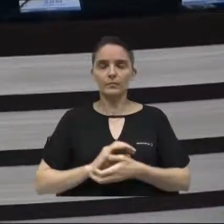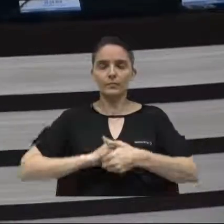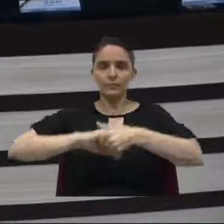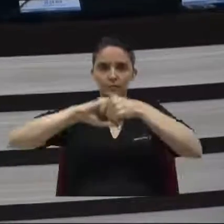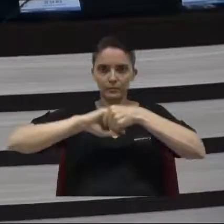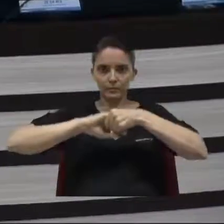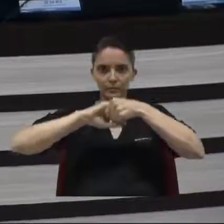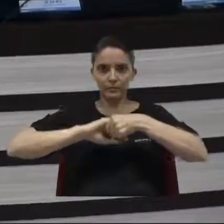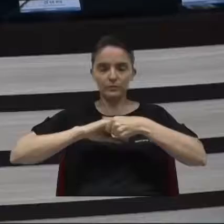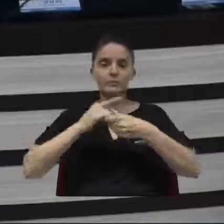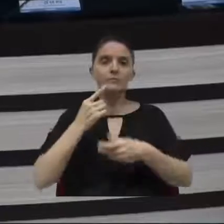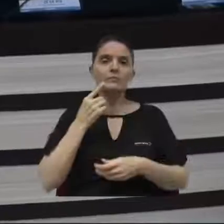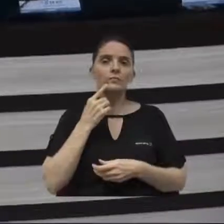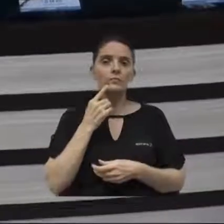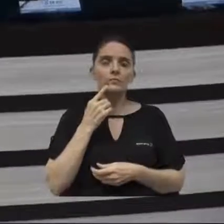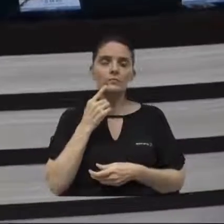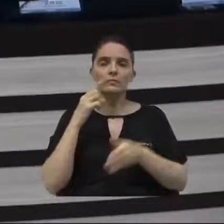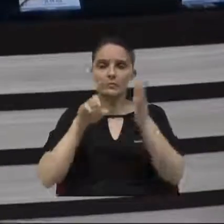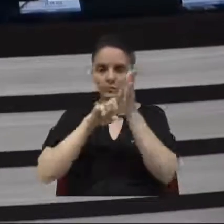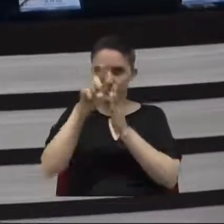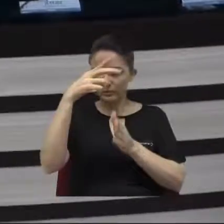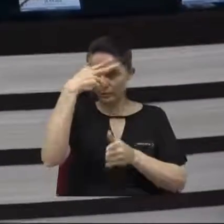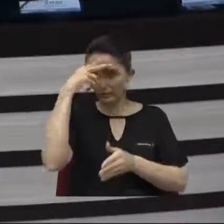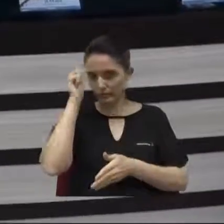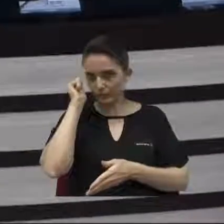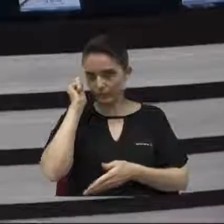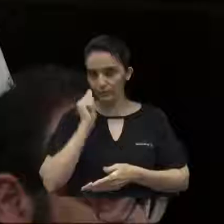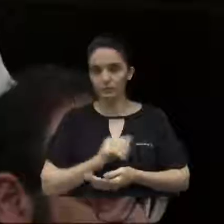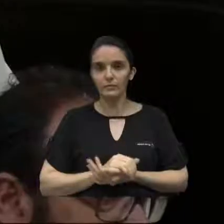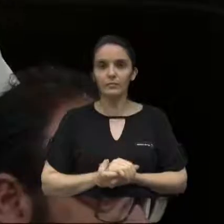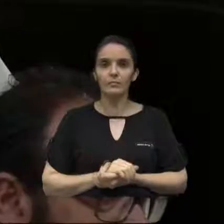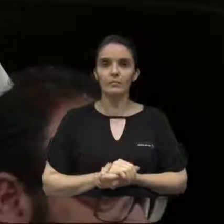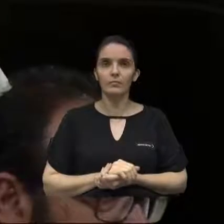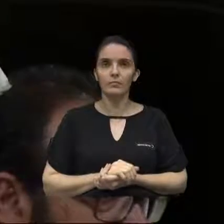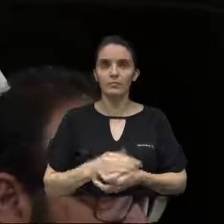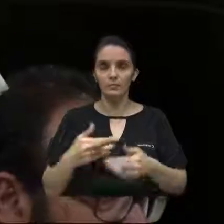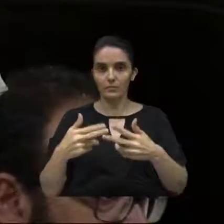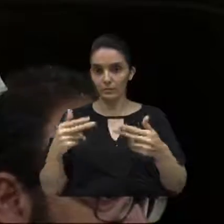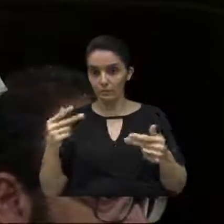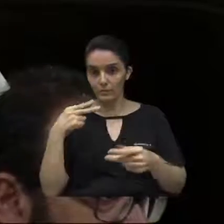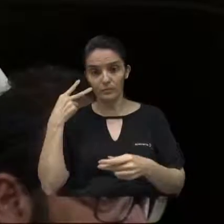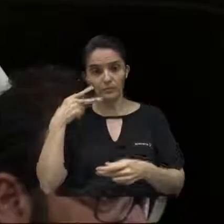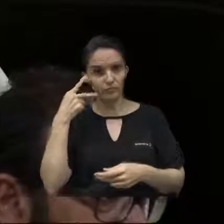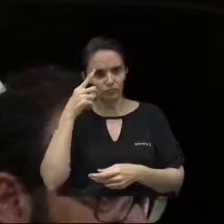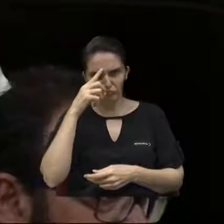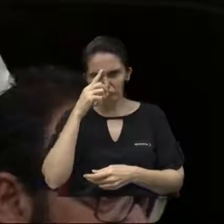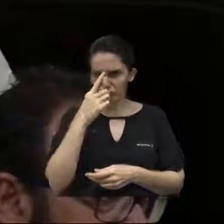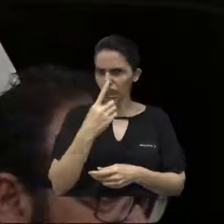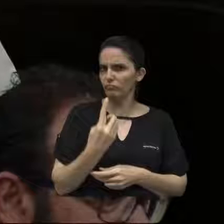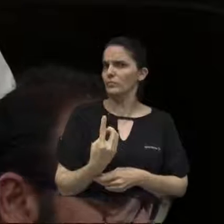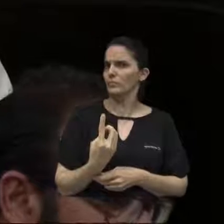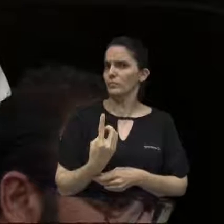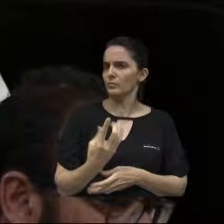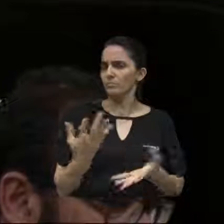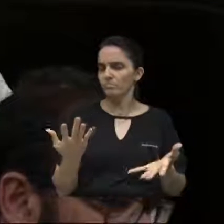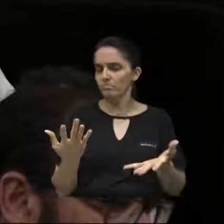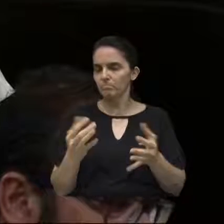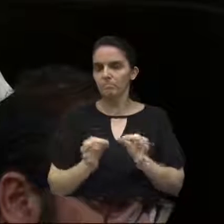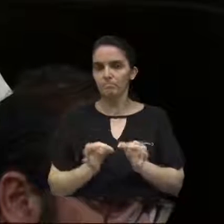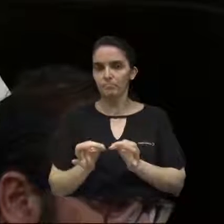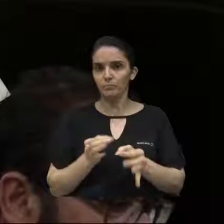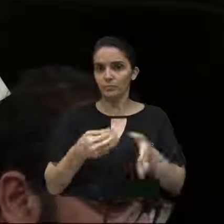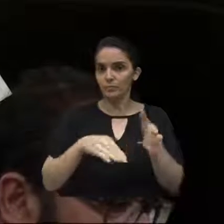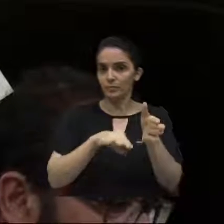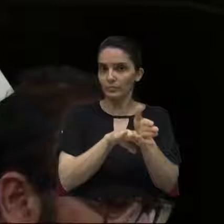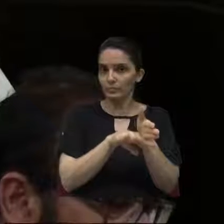Parabéns, Cleiton, pelo requerimento. Vendo que bastante vereadores têm dúvida deste projeto que vai